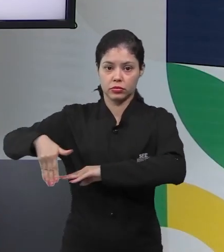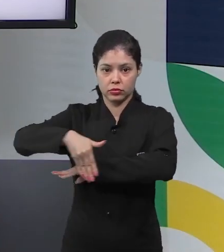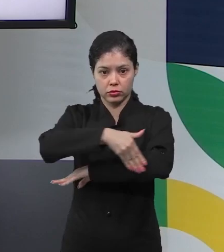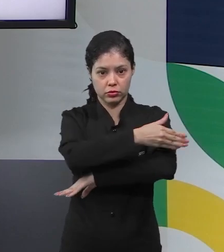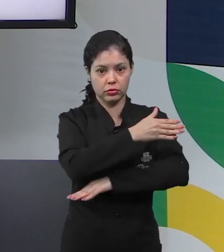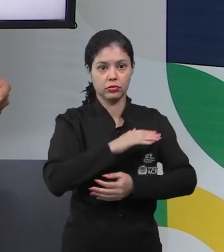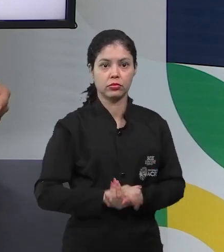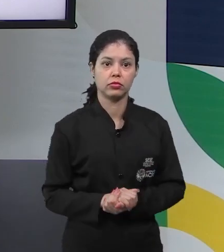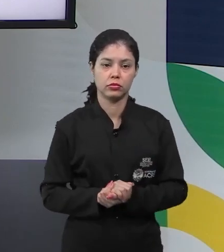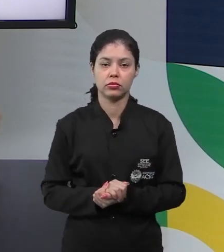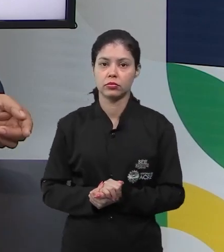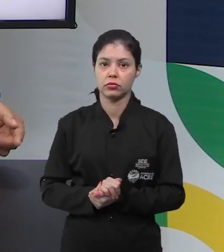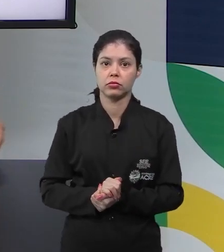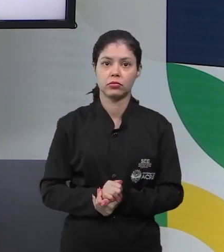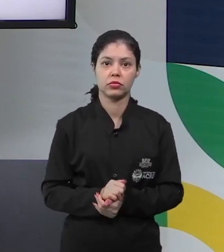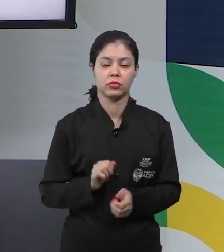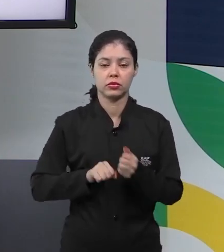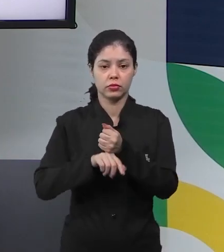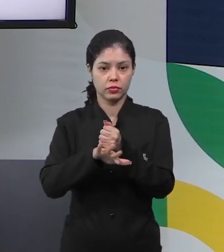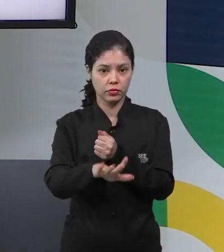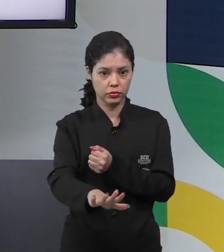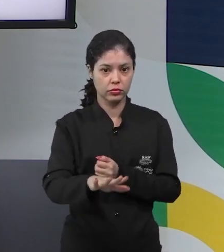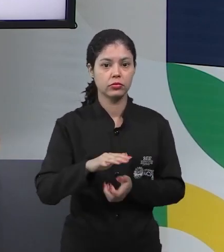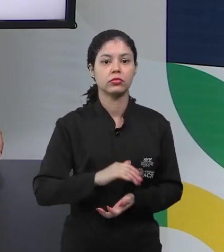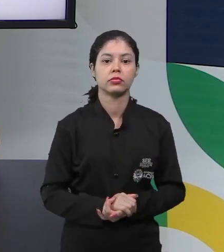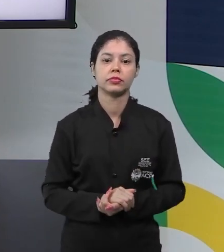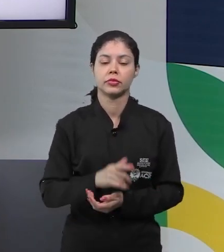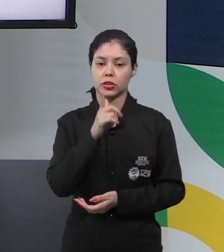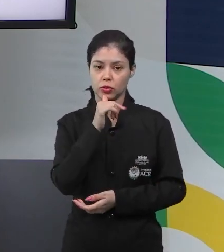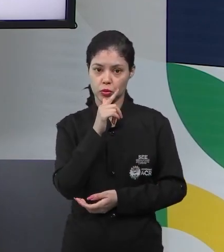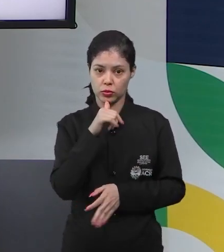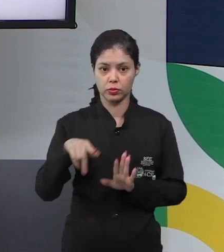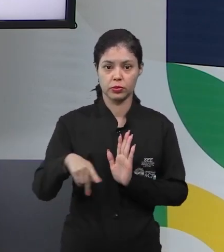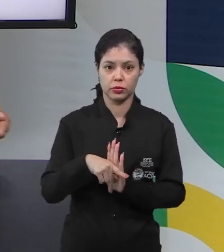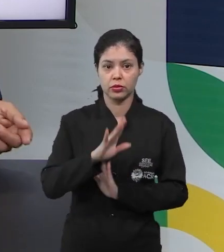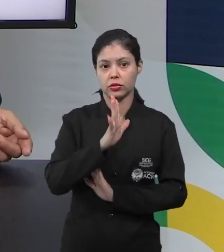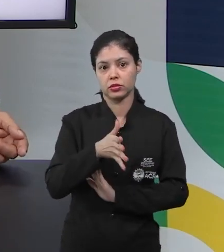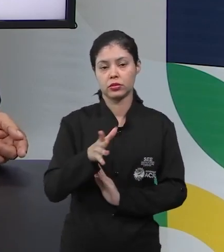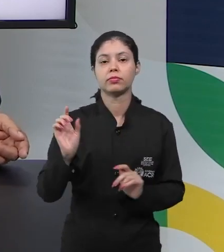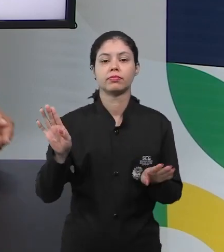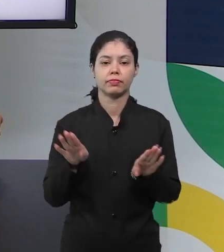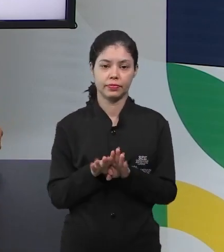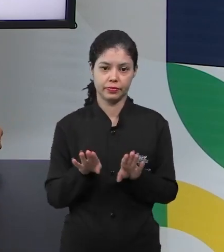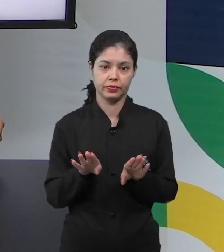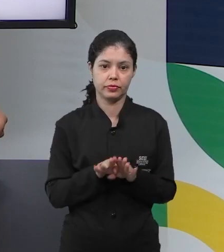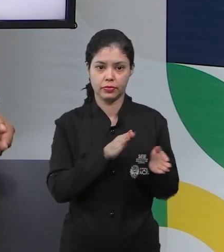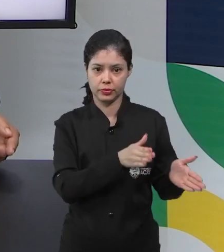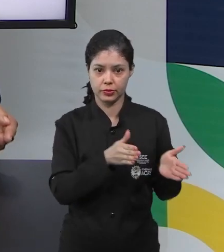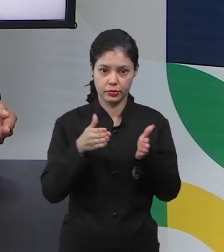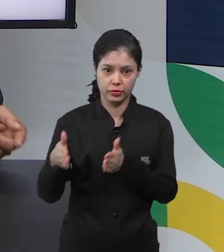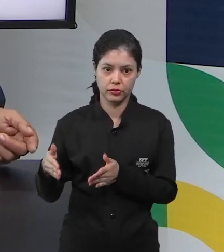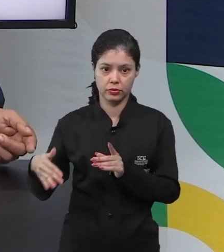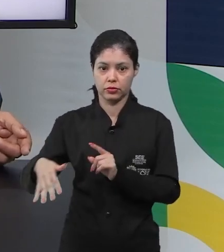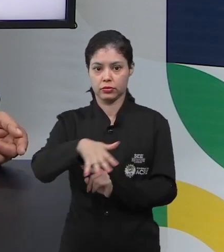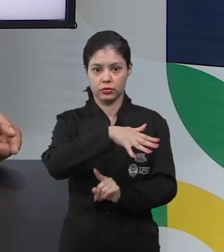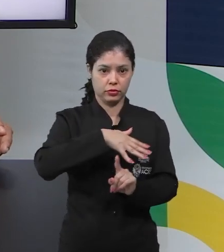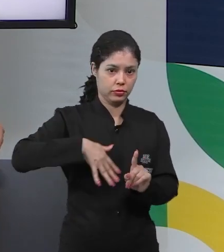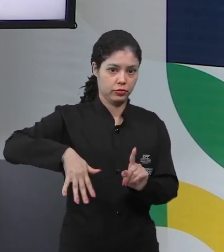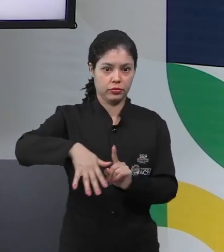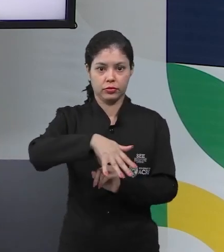ou uma rede de esgoto, ou uma rede de água, já fazem também parte do meio